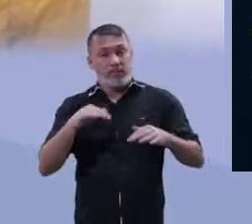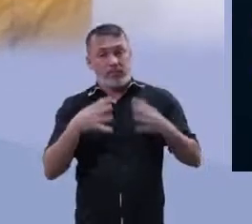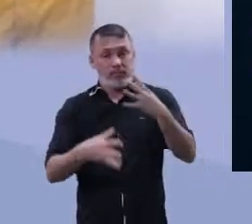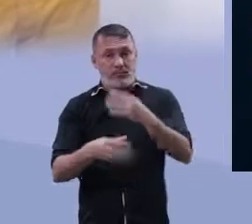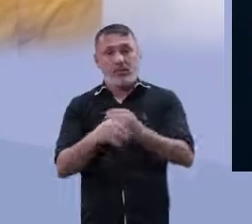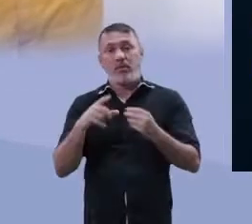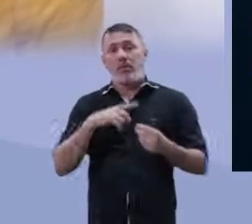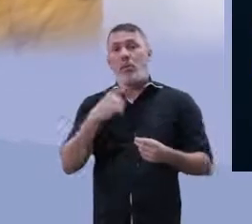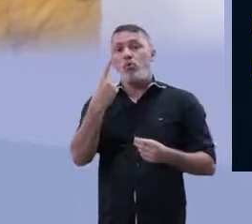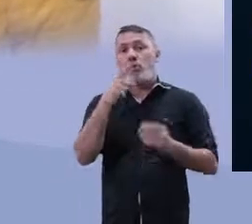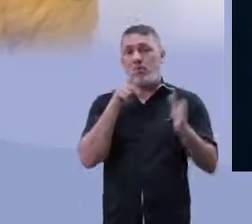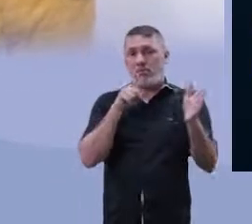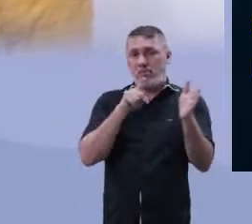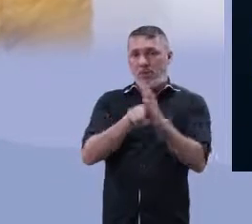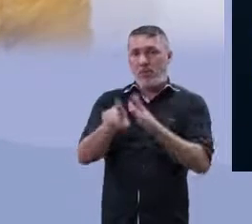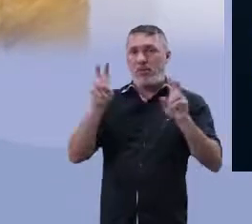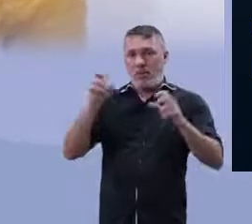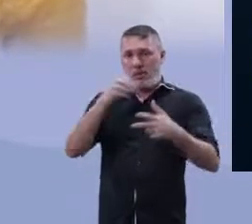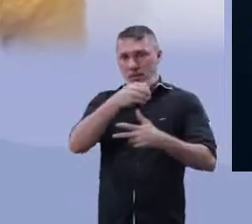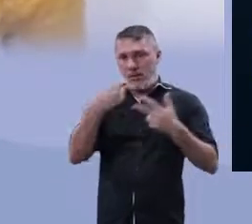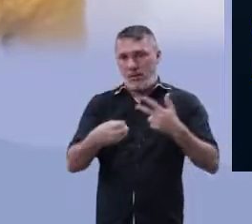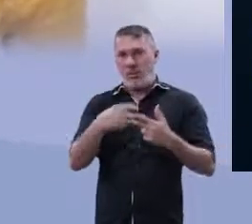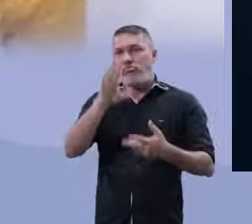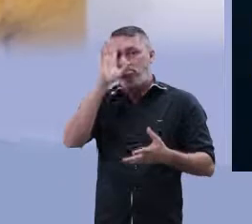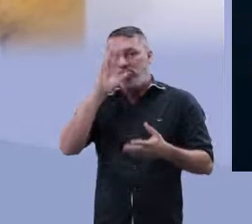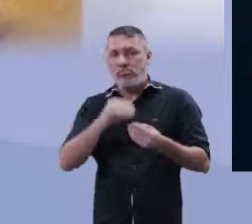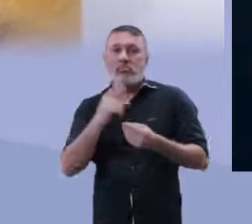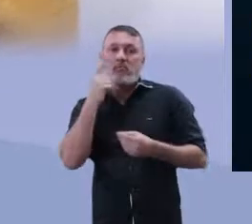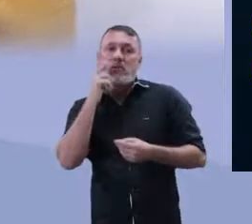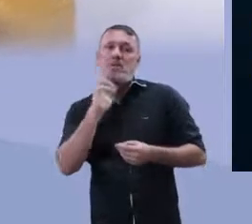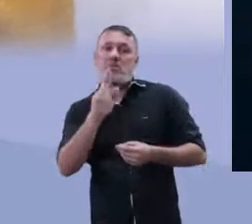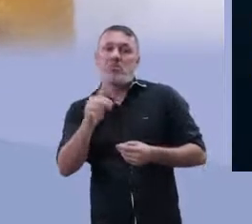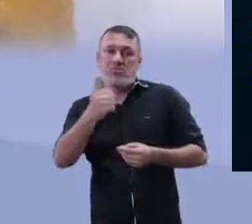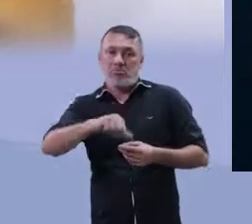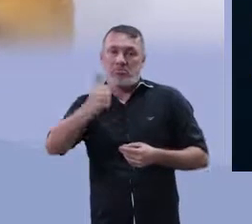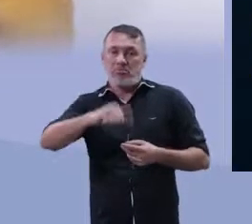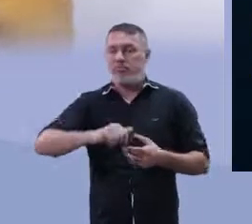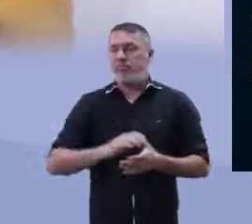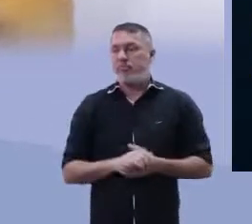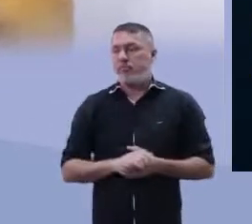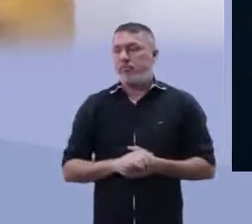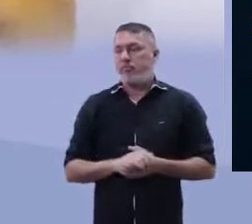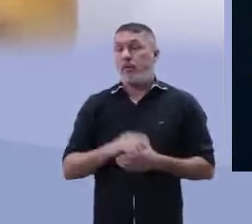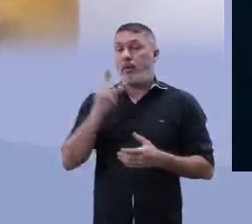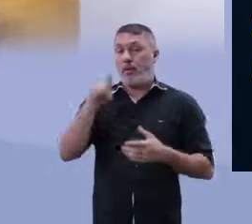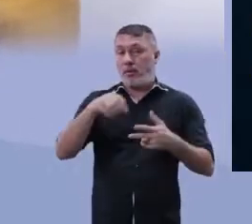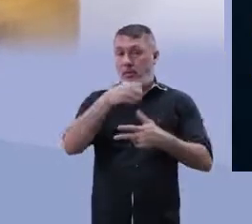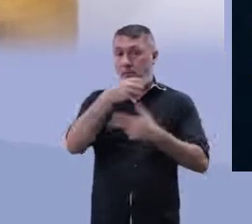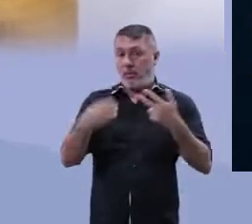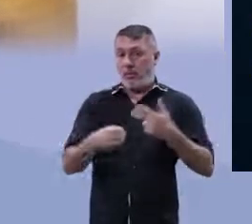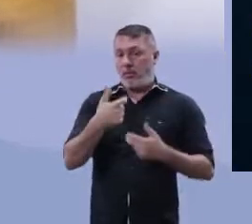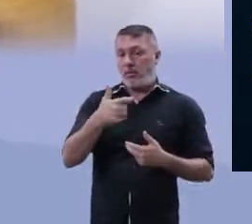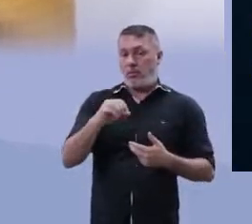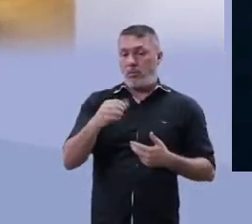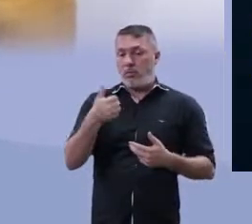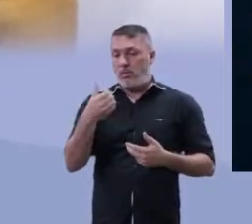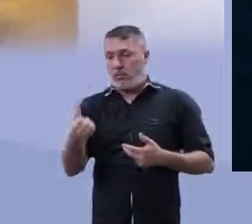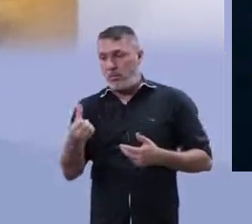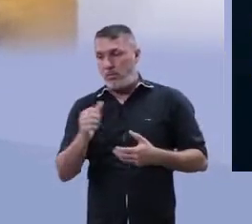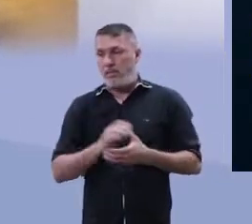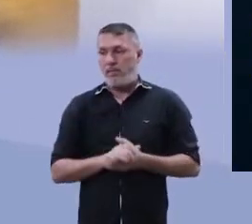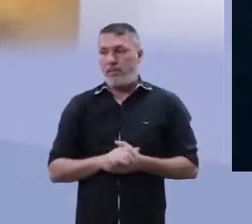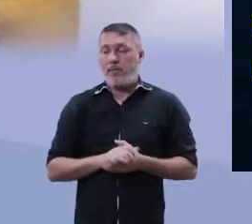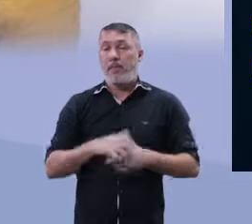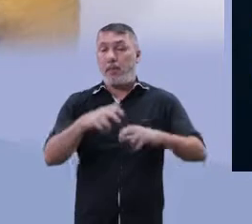né, nós temos aí uma questãozinha de Enem, né, para mostrar para vocês. Olha só, Enem 2016. Em virtude da importância